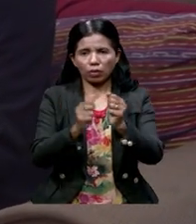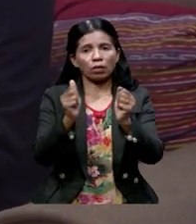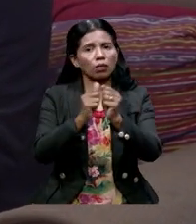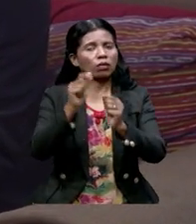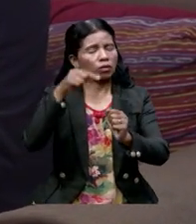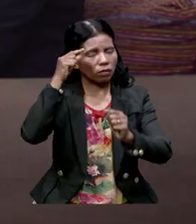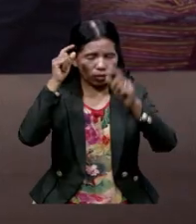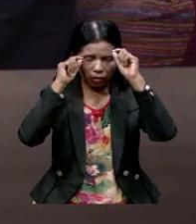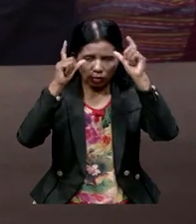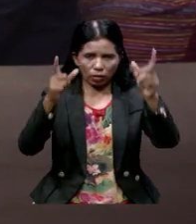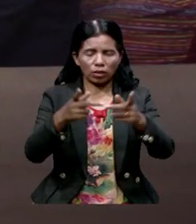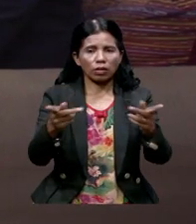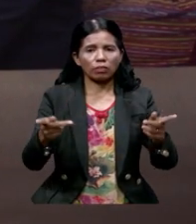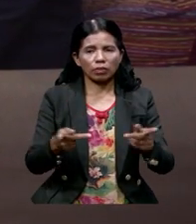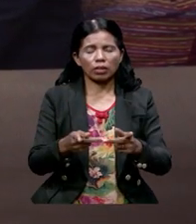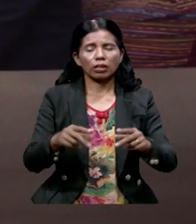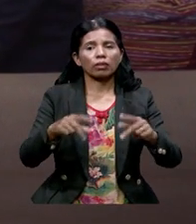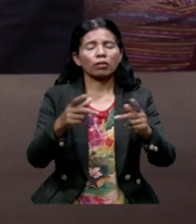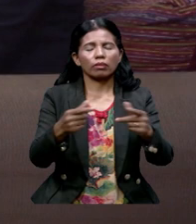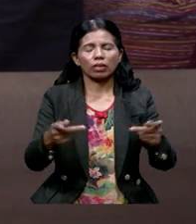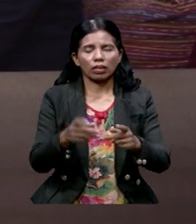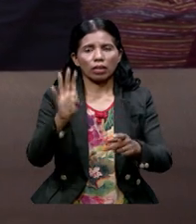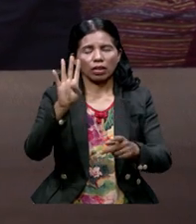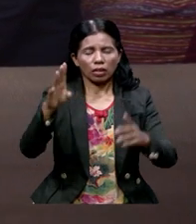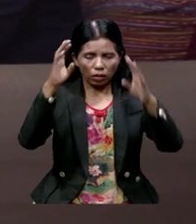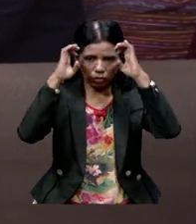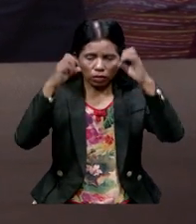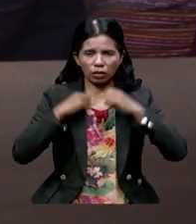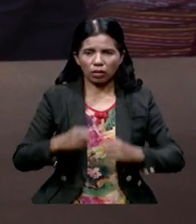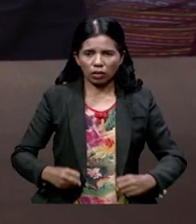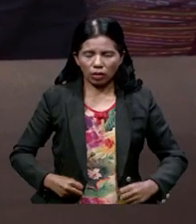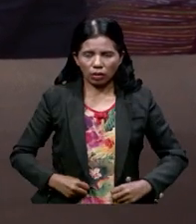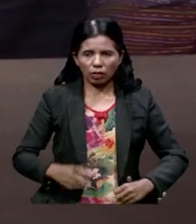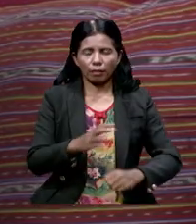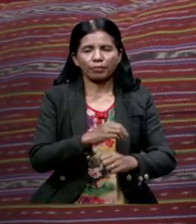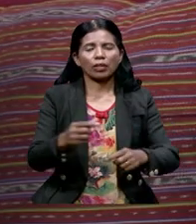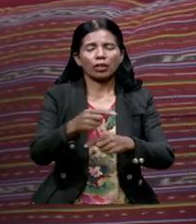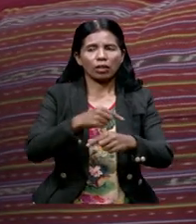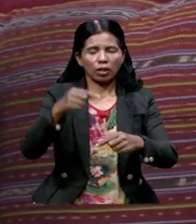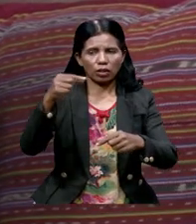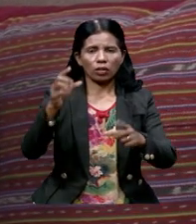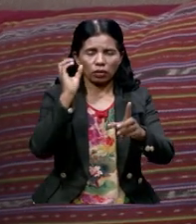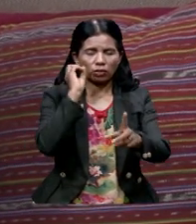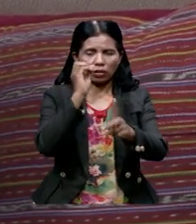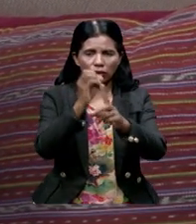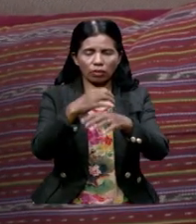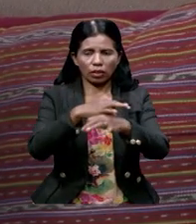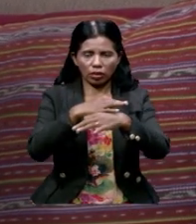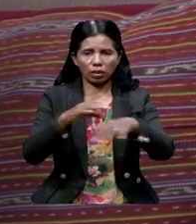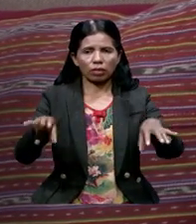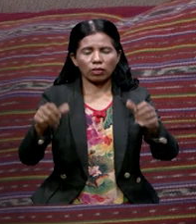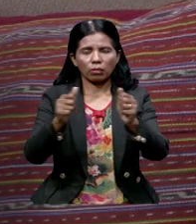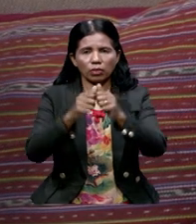Timor-Leste e a setor principal HAT, Anessan, educação, saúde, petróleo, no gás, o objetivo a tuadia cooperação com